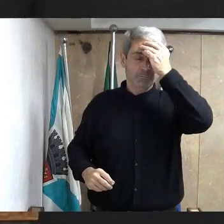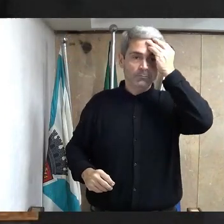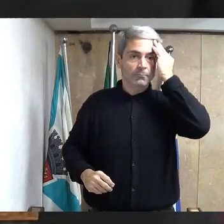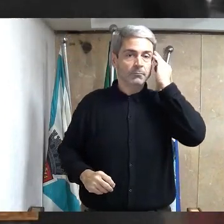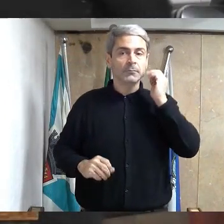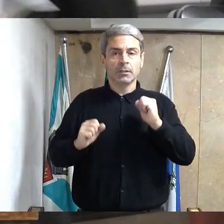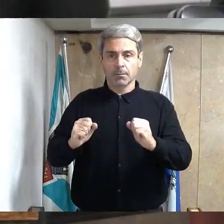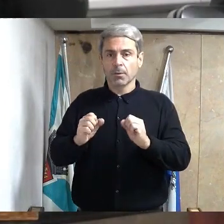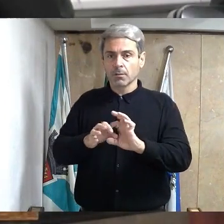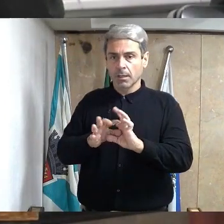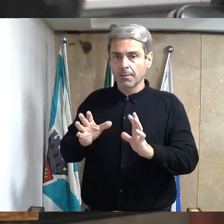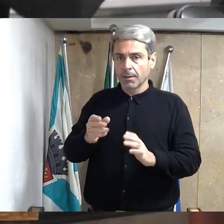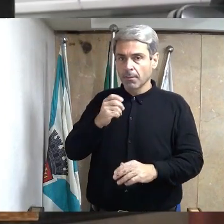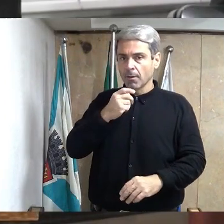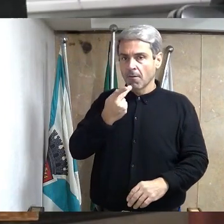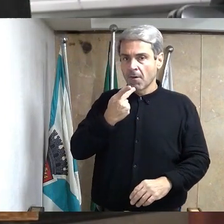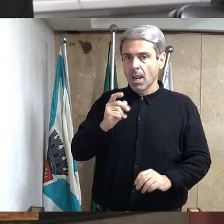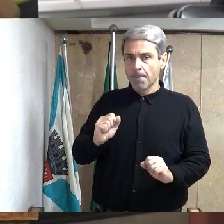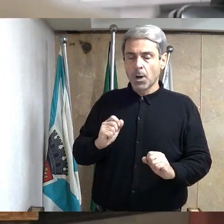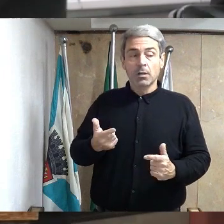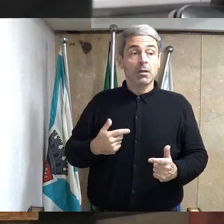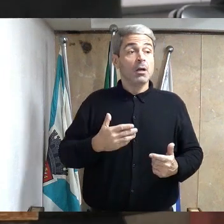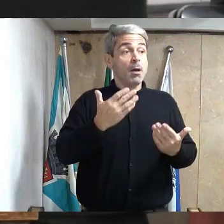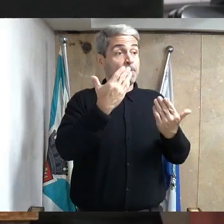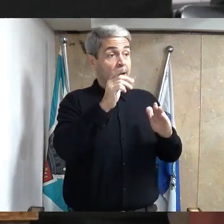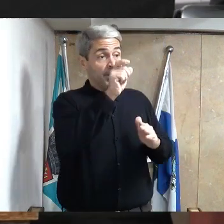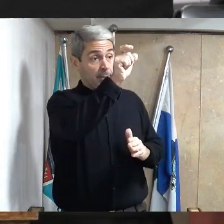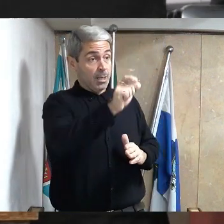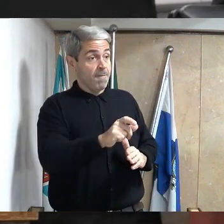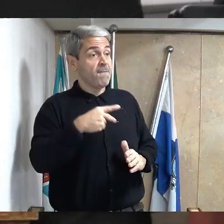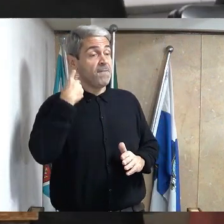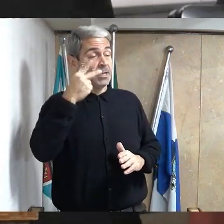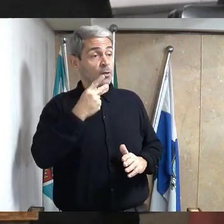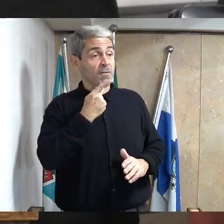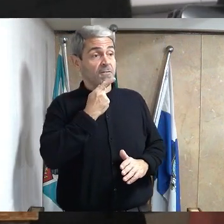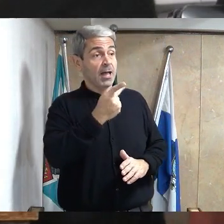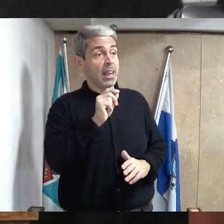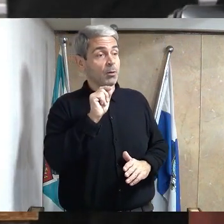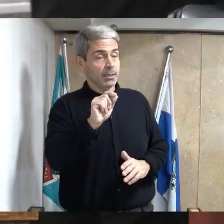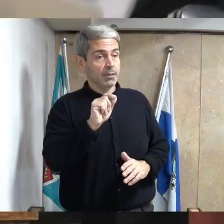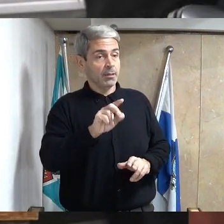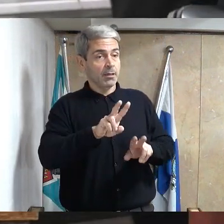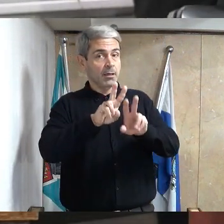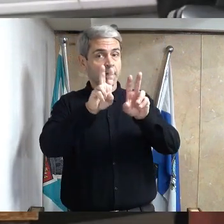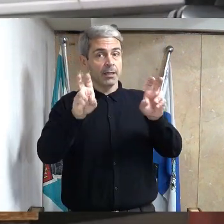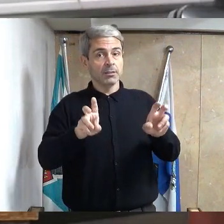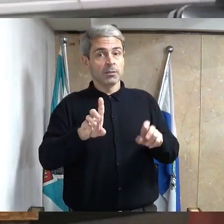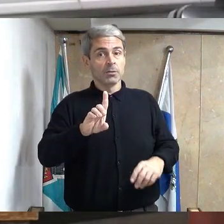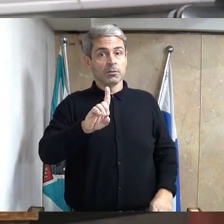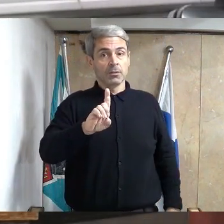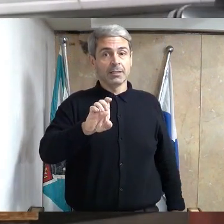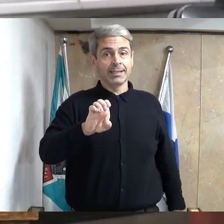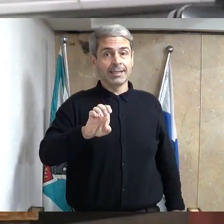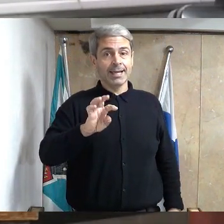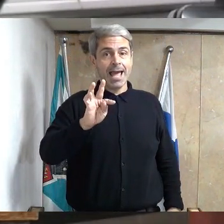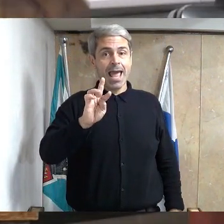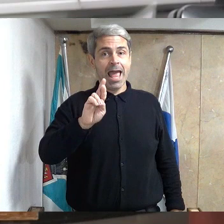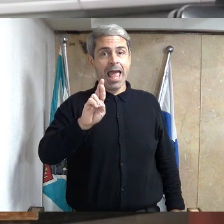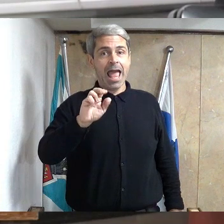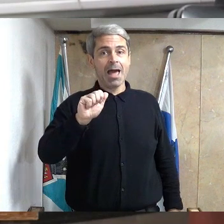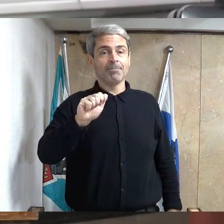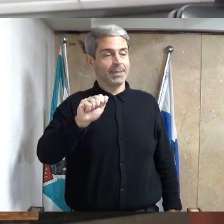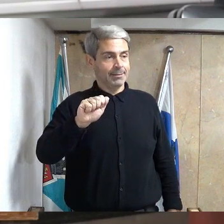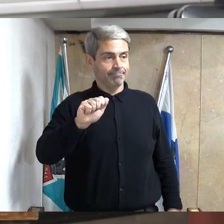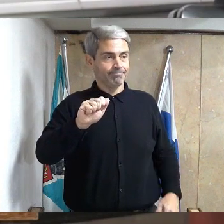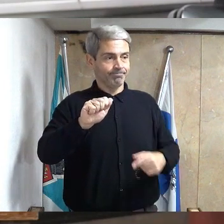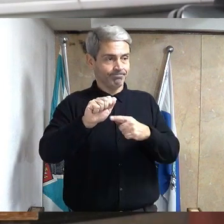Parte concedida. Parabenizar Vossa Excelência, dizer que a questão do DETRAN não é só a